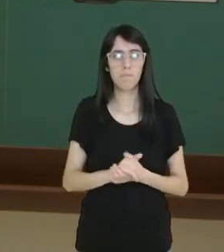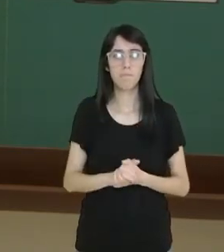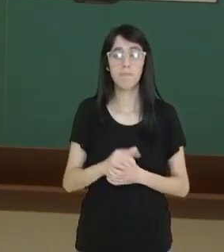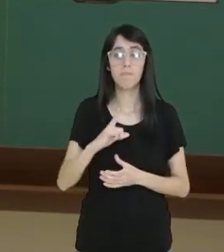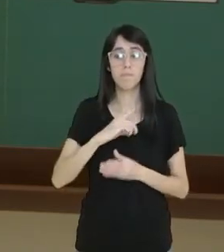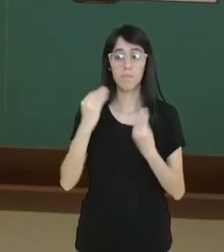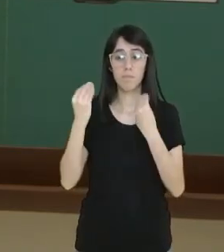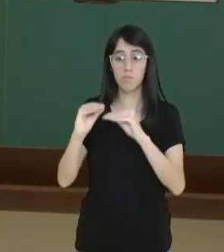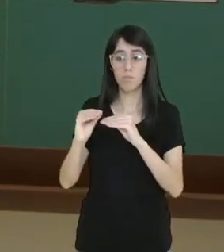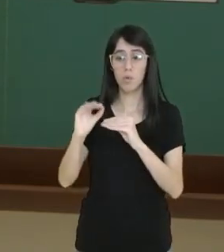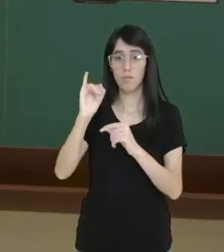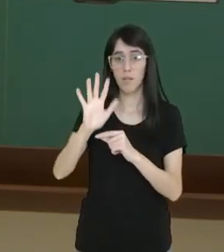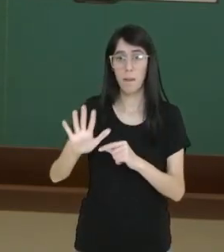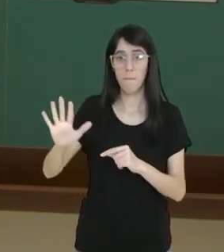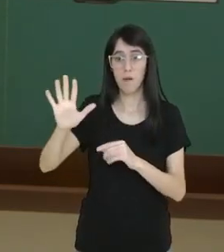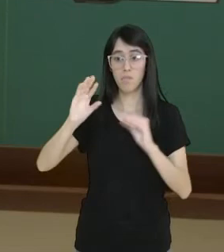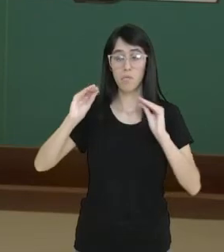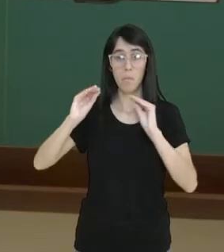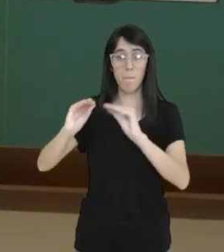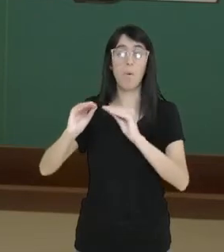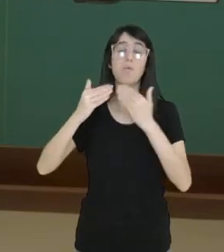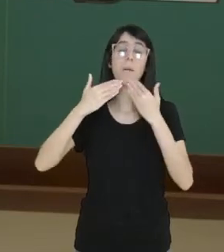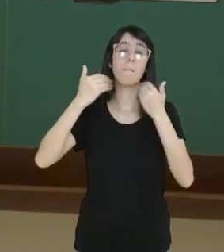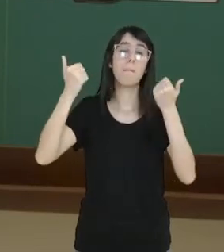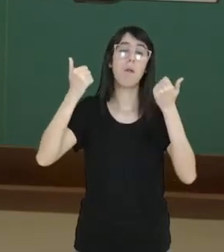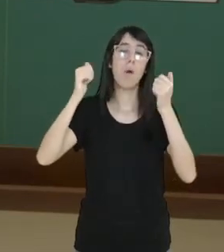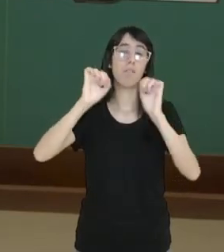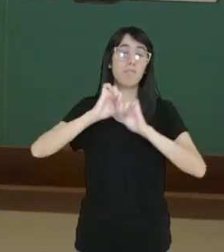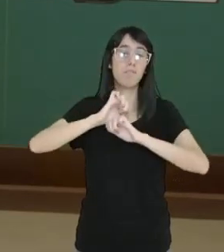no desenho, ó, para ficar fácil da gente entender, ó. Então,